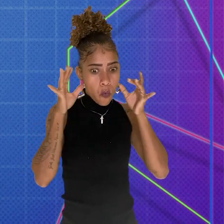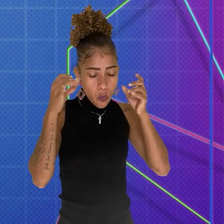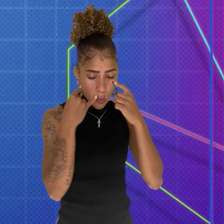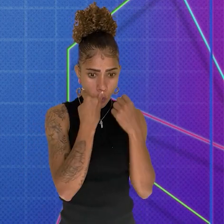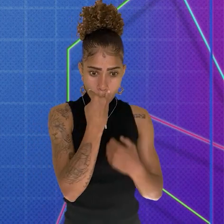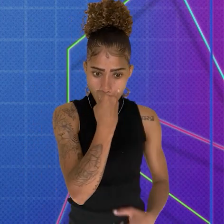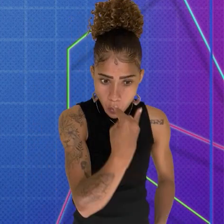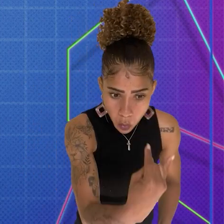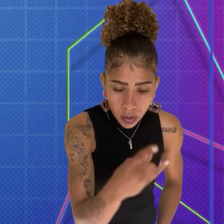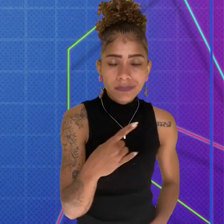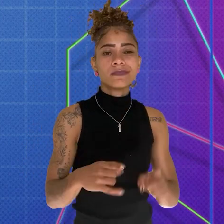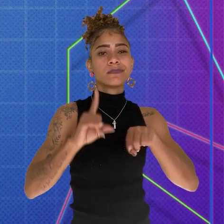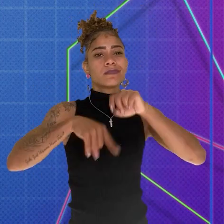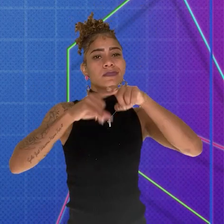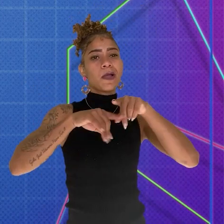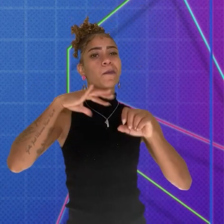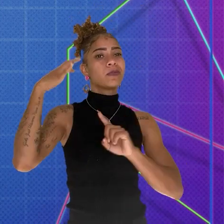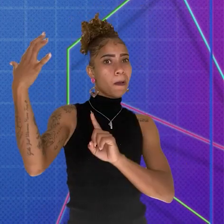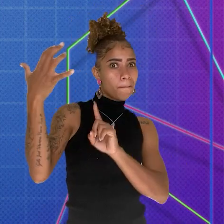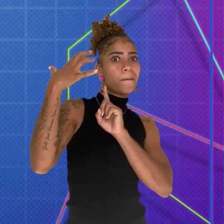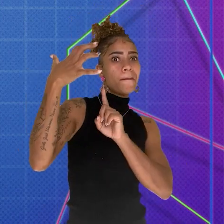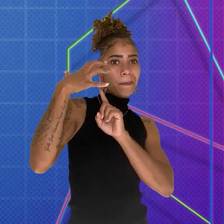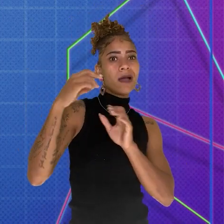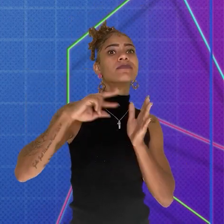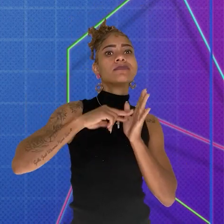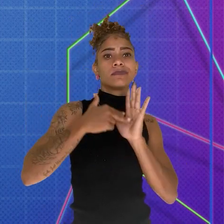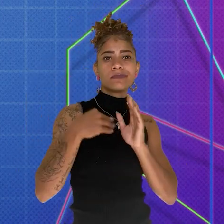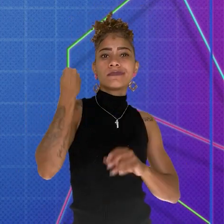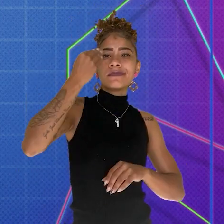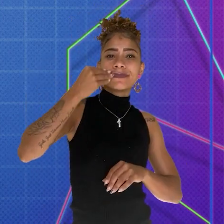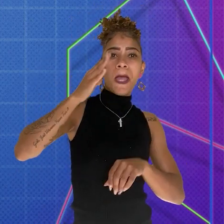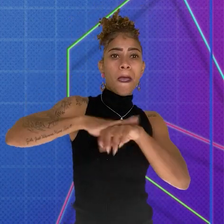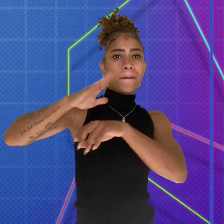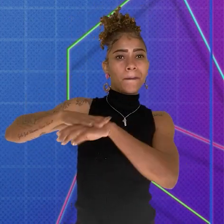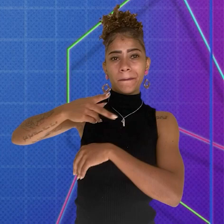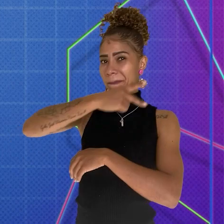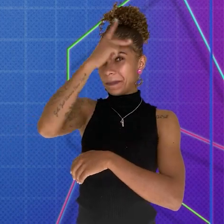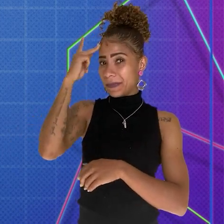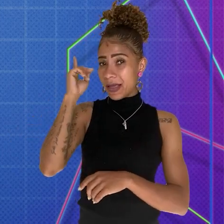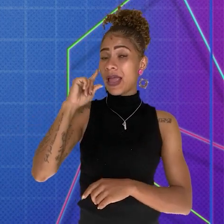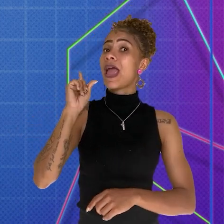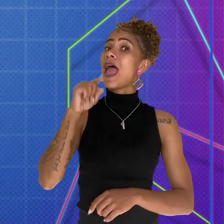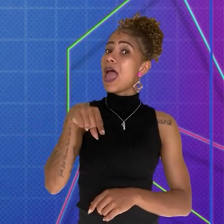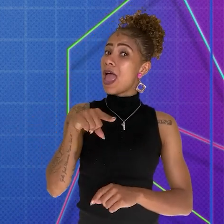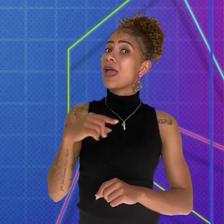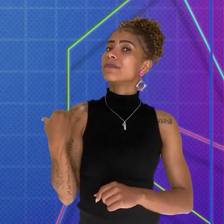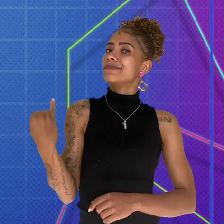Os sons de objetos em um jogo podem ter um impacto significativo na experiência do jogador